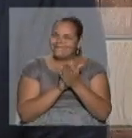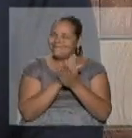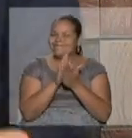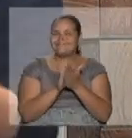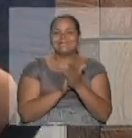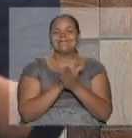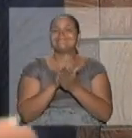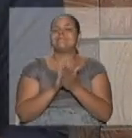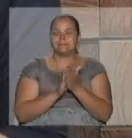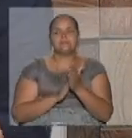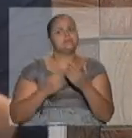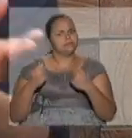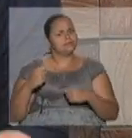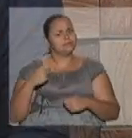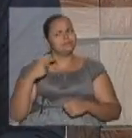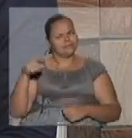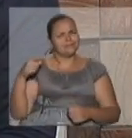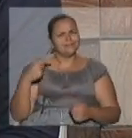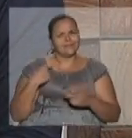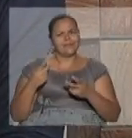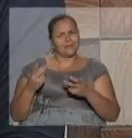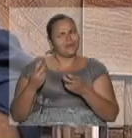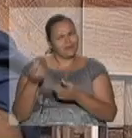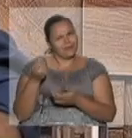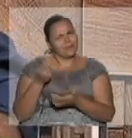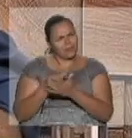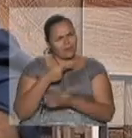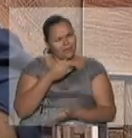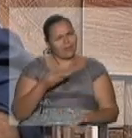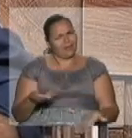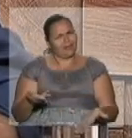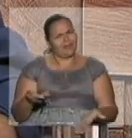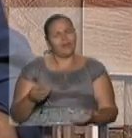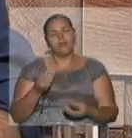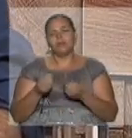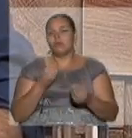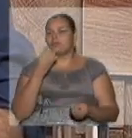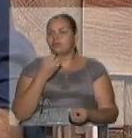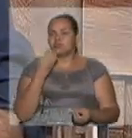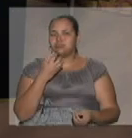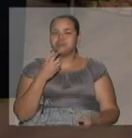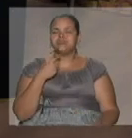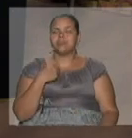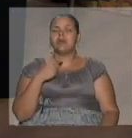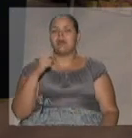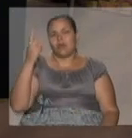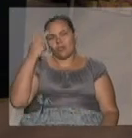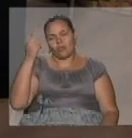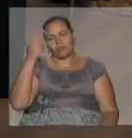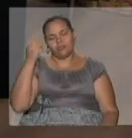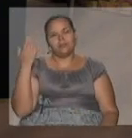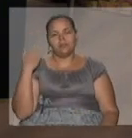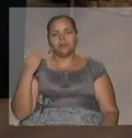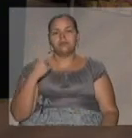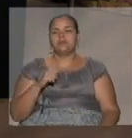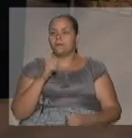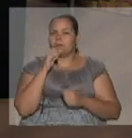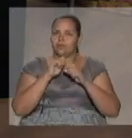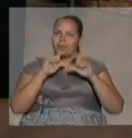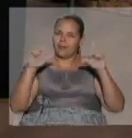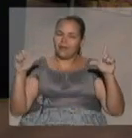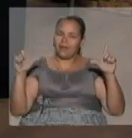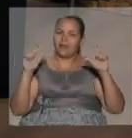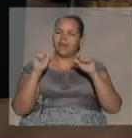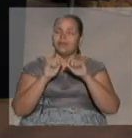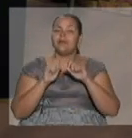hein? Deveria cobrar aí, porque você ia estar bem. De repente eu escuto lá a música tocando. E isso era muito comum, né, Jaime? Abria e fechava o bloco,